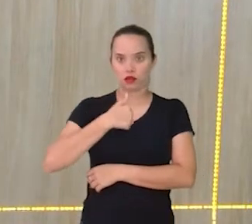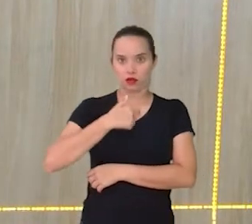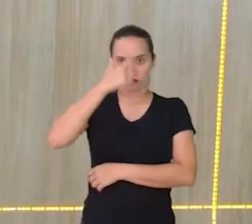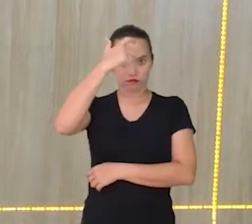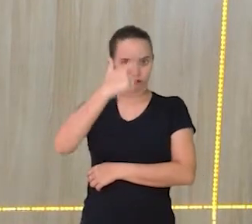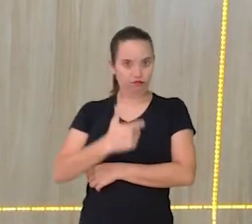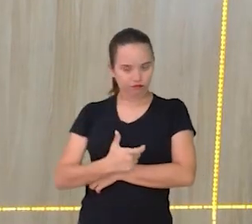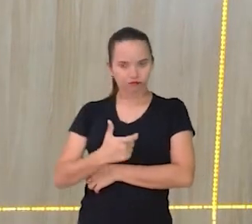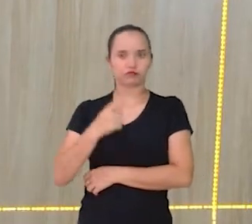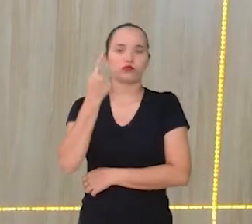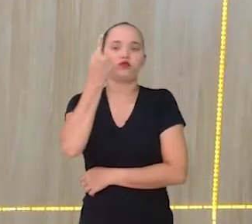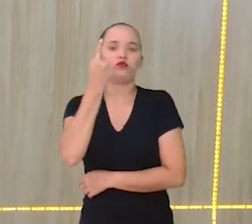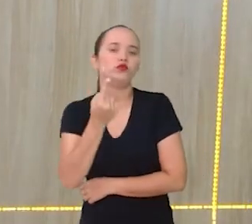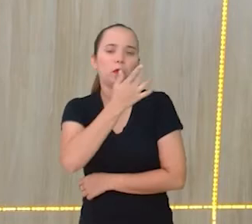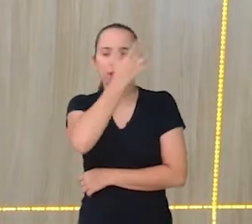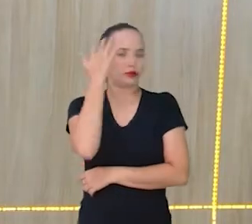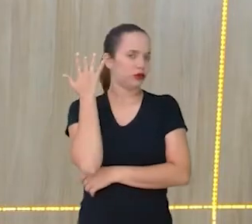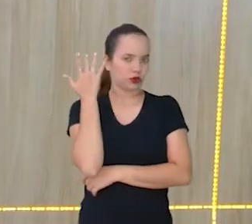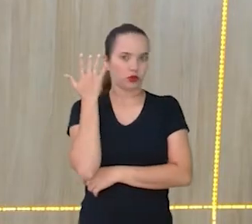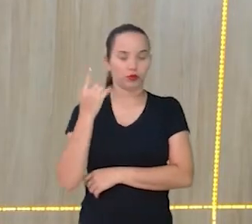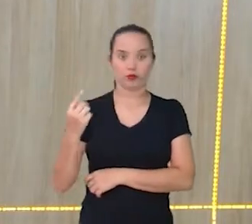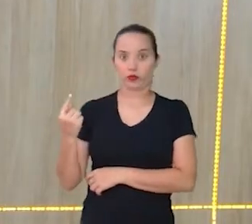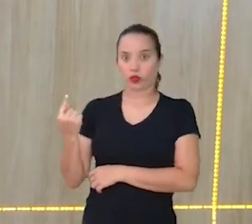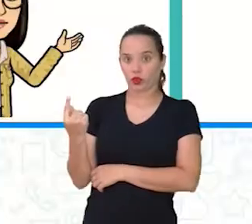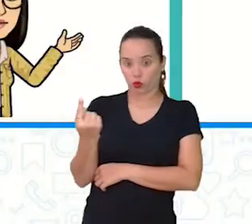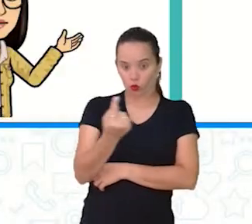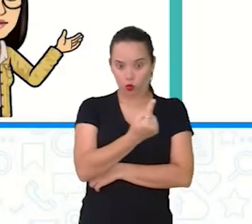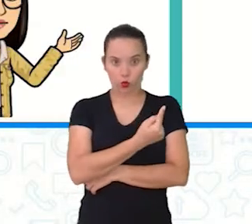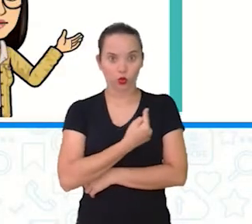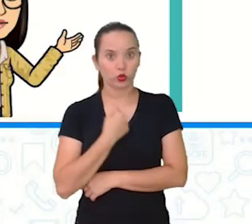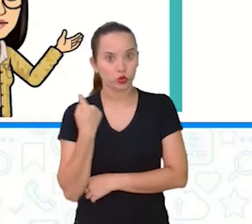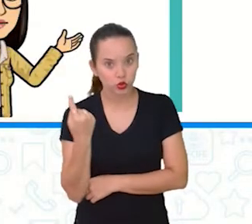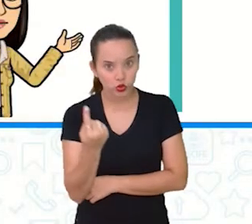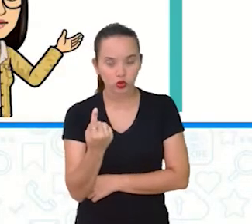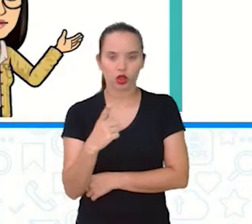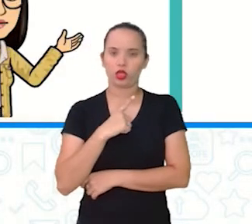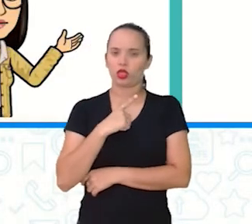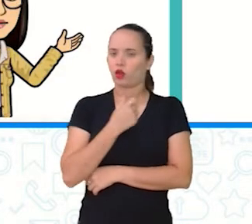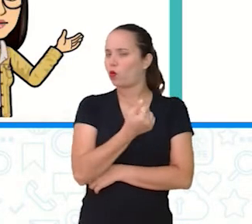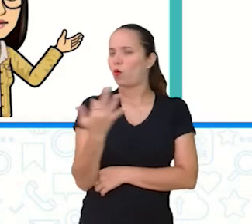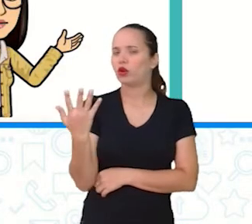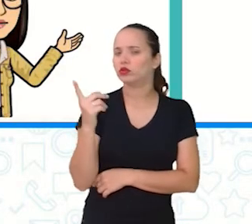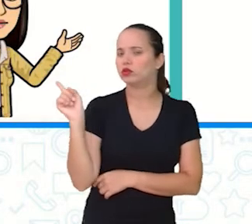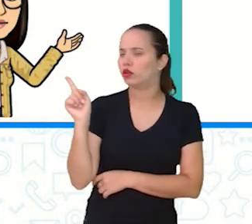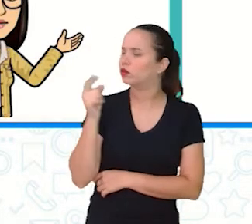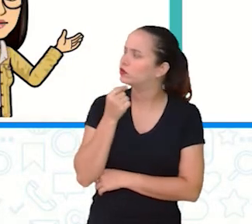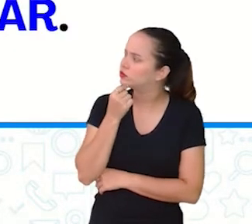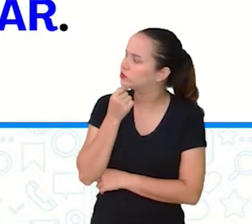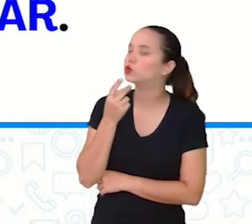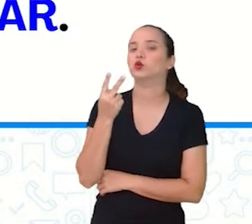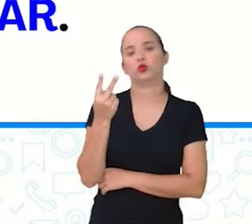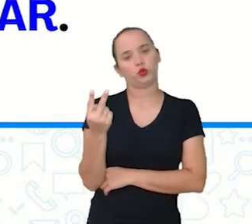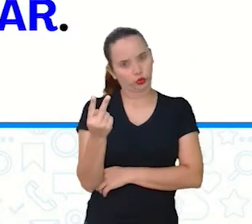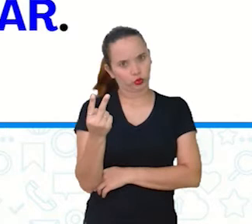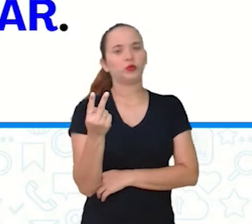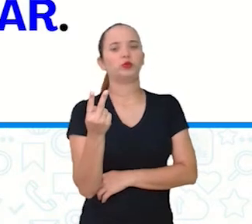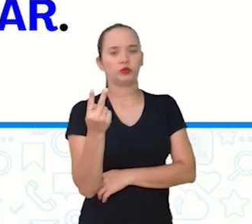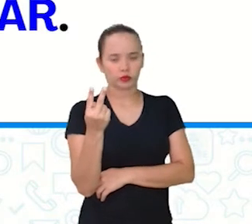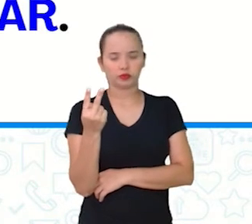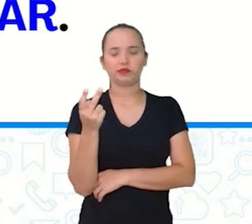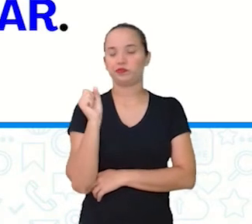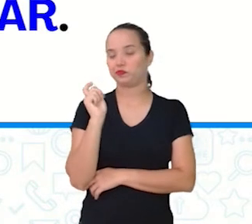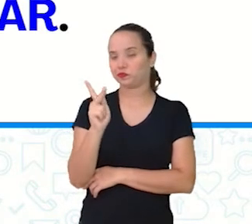olha, uma pessoa. Nós, tem aqui quantas pessoas? Duas pessoas,